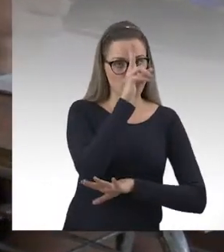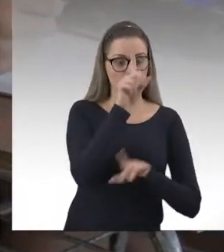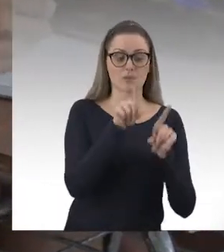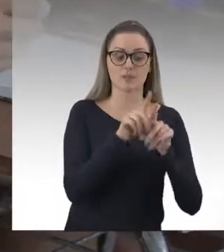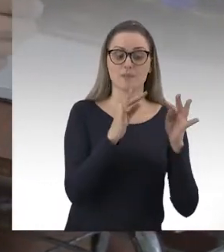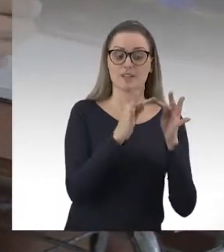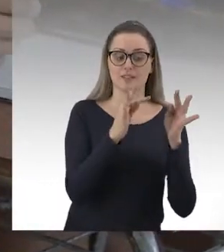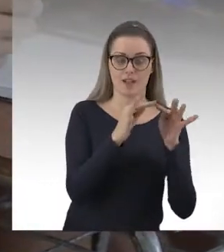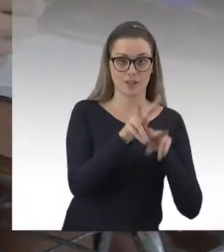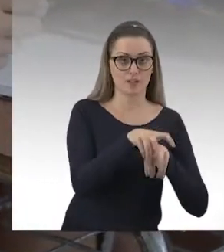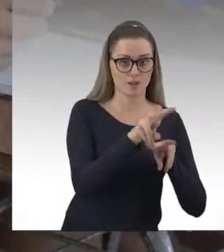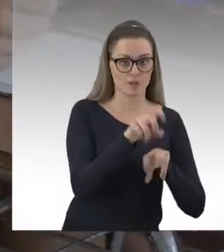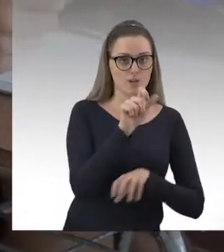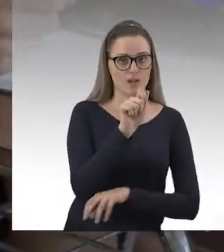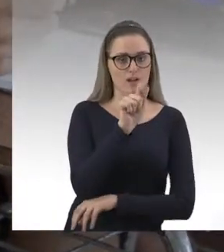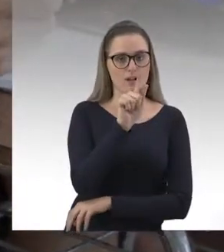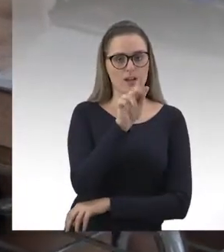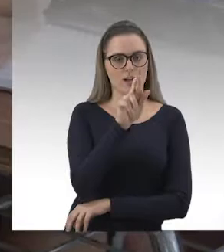técnico agrícola,